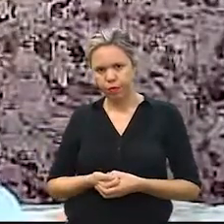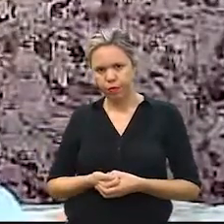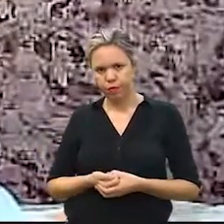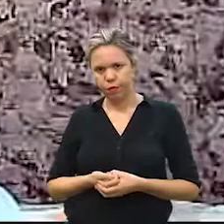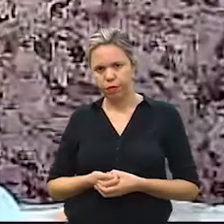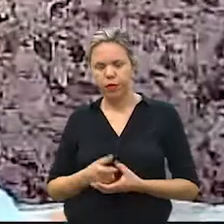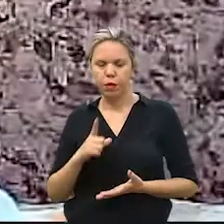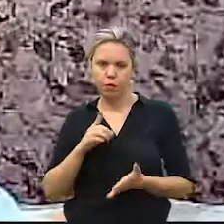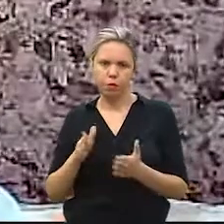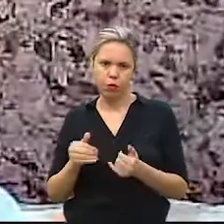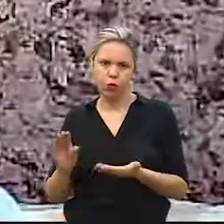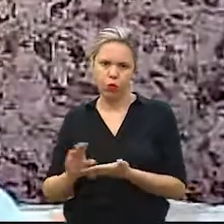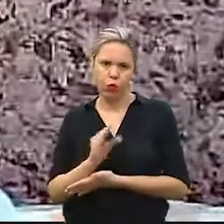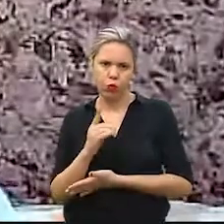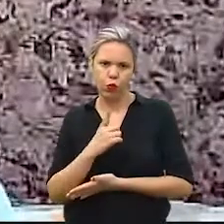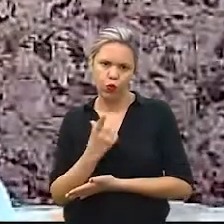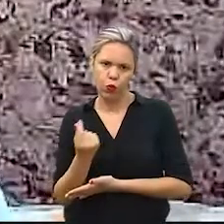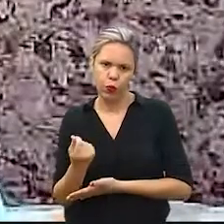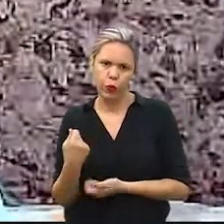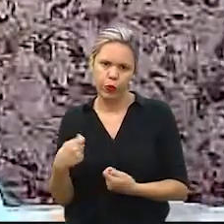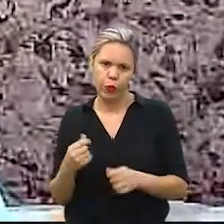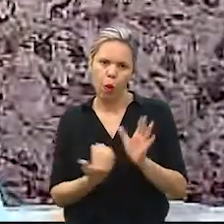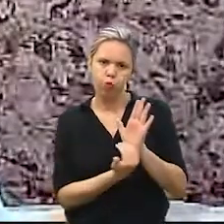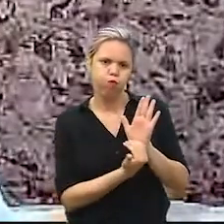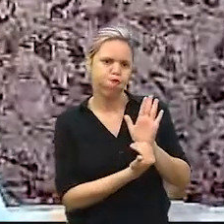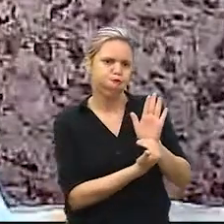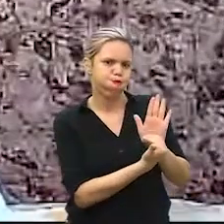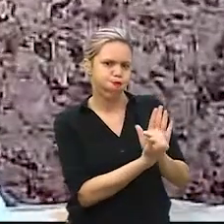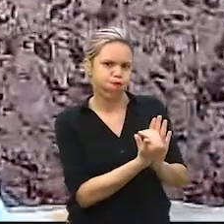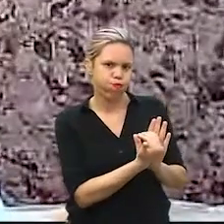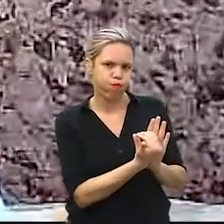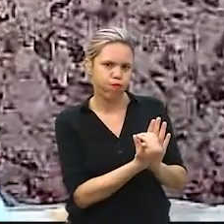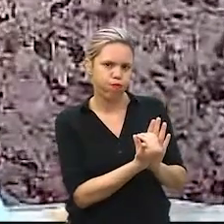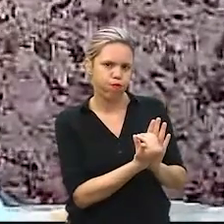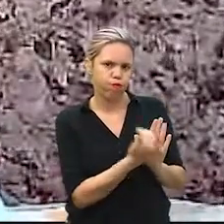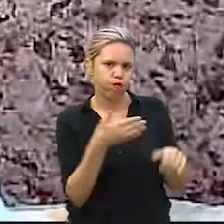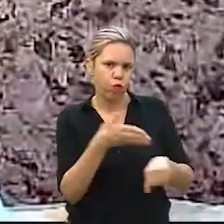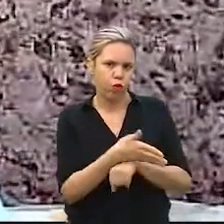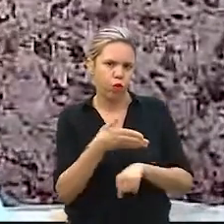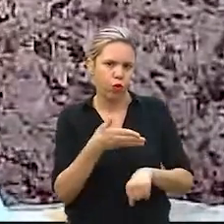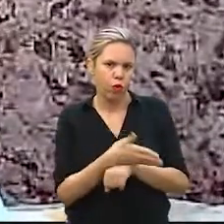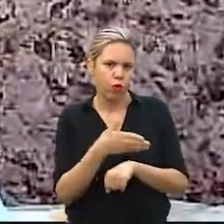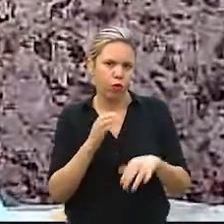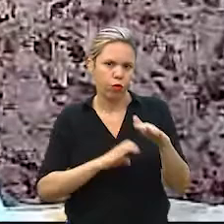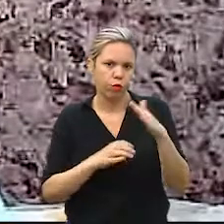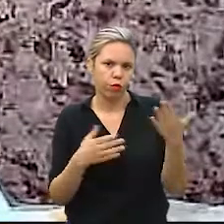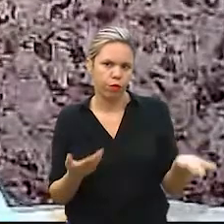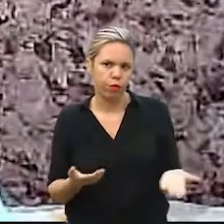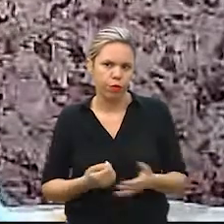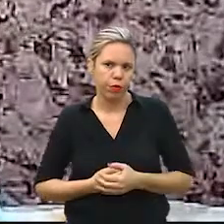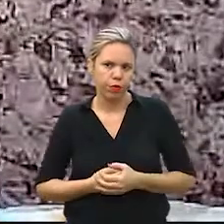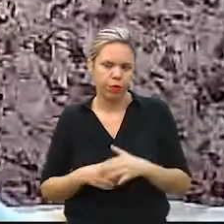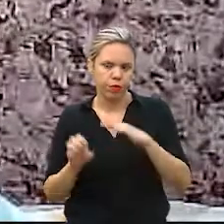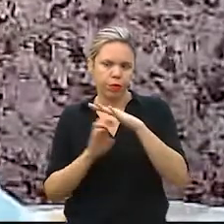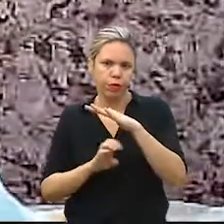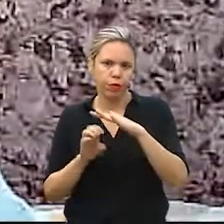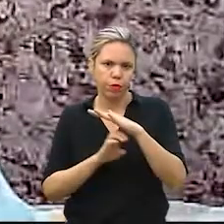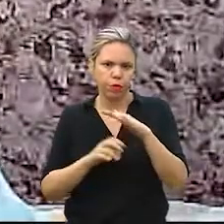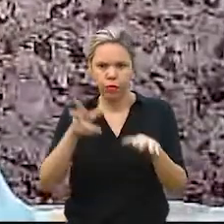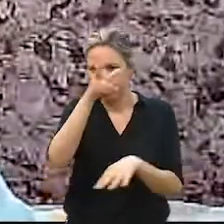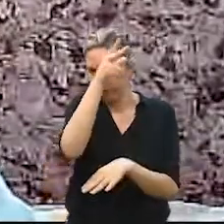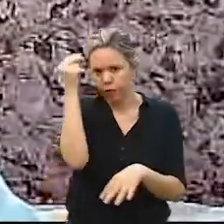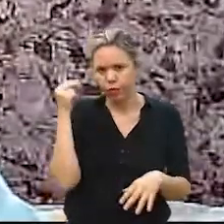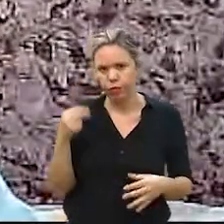aportar um recurso. Aportar um recurso e aumentar a participação acionária dela. Nas empresas